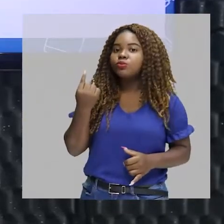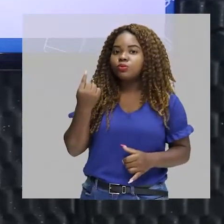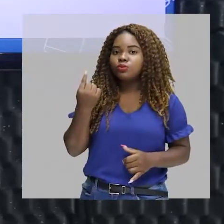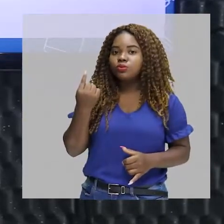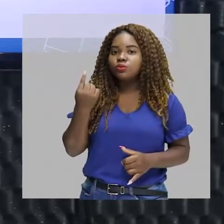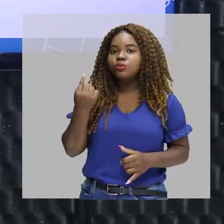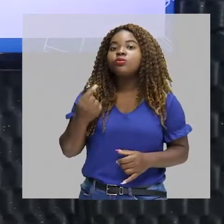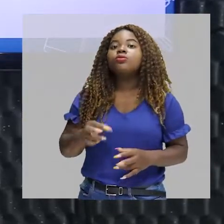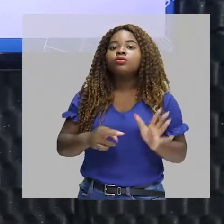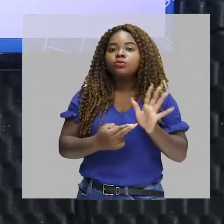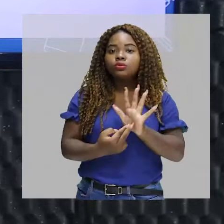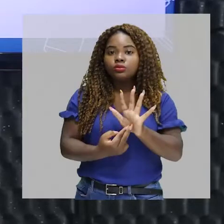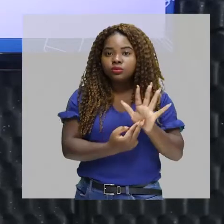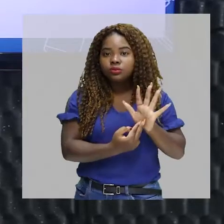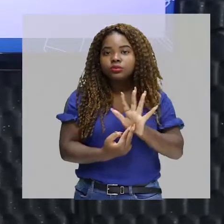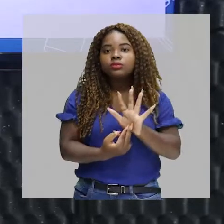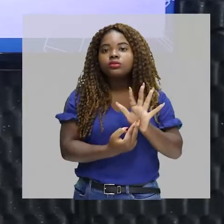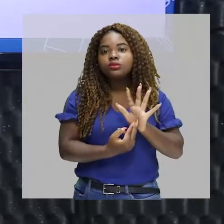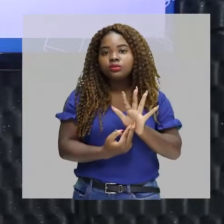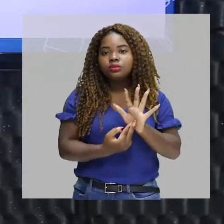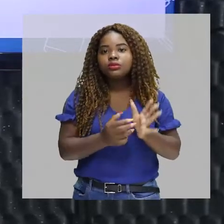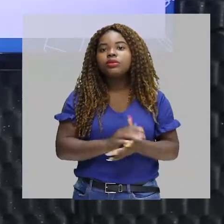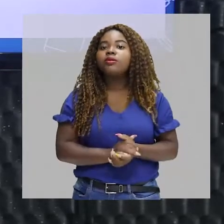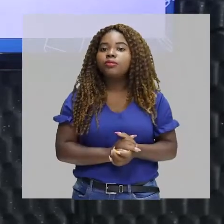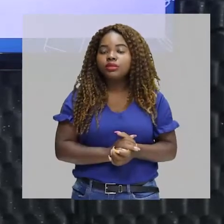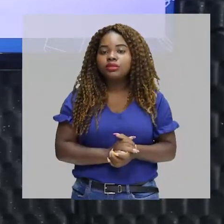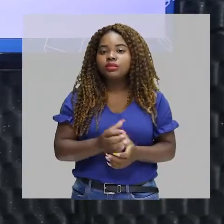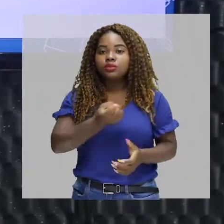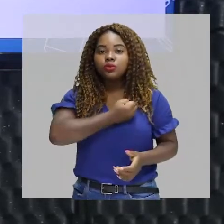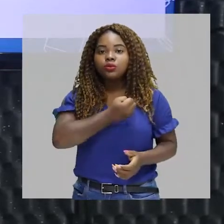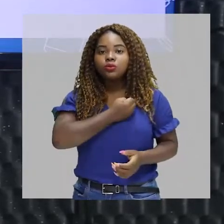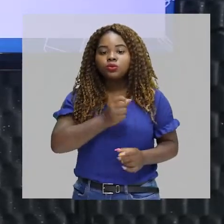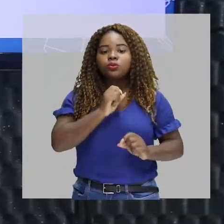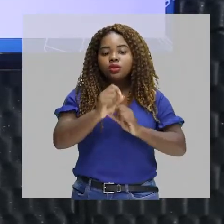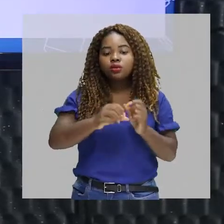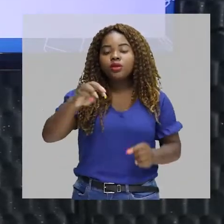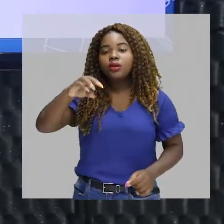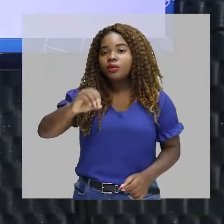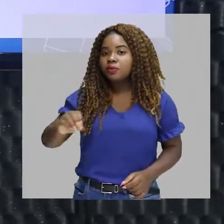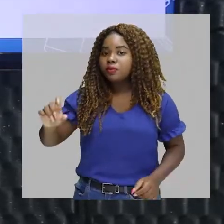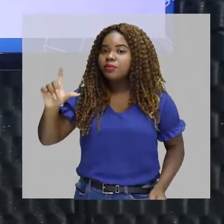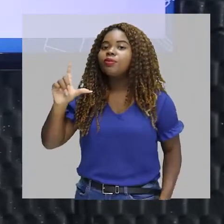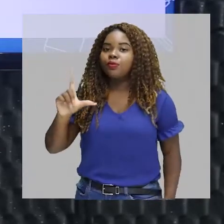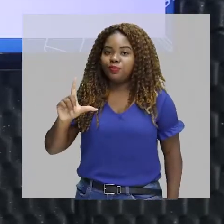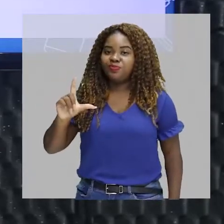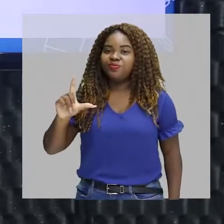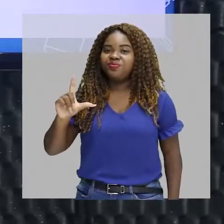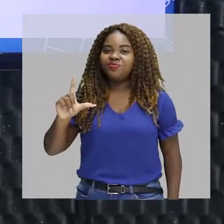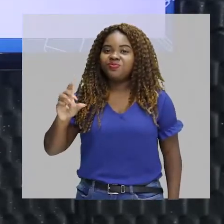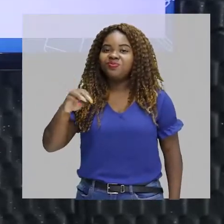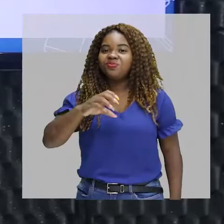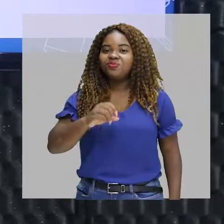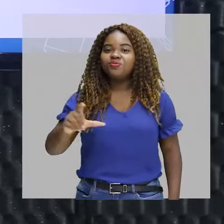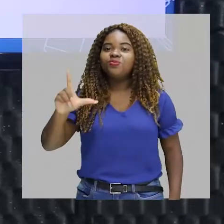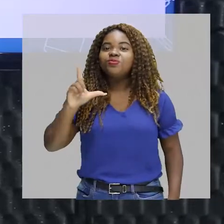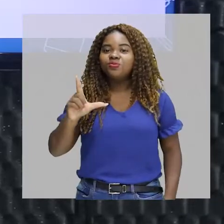uma grandeza que vai representar um número, o mol. O mol, ele corresponde a